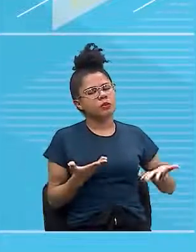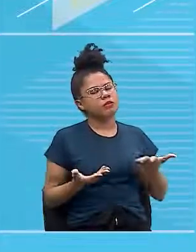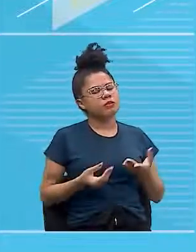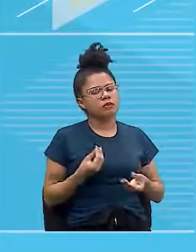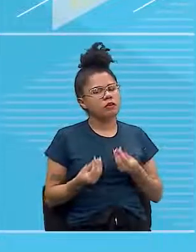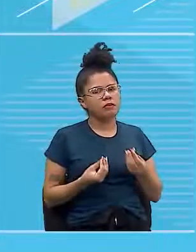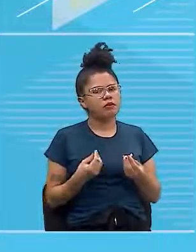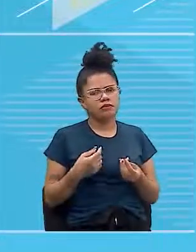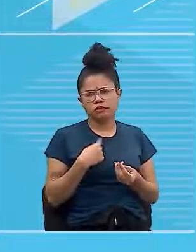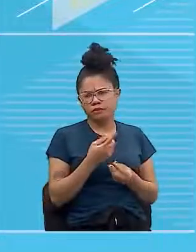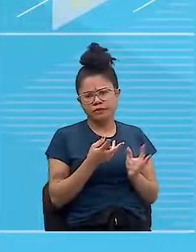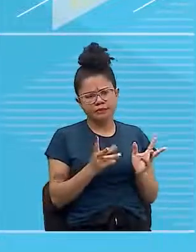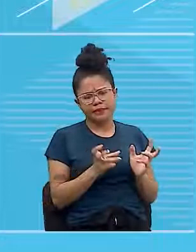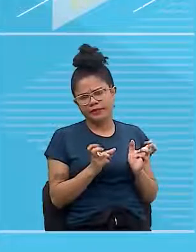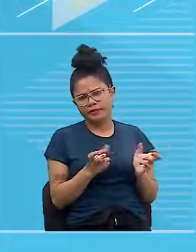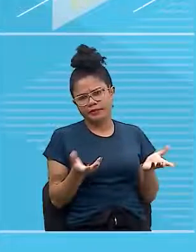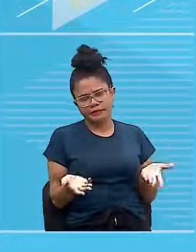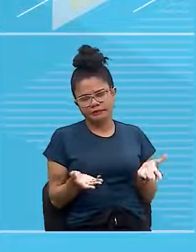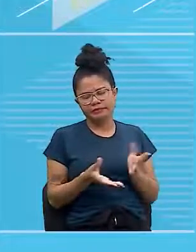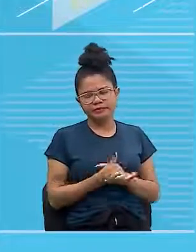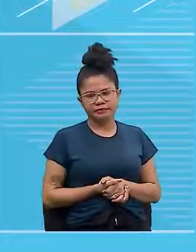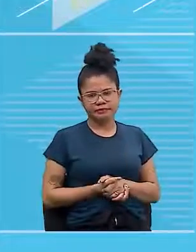sem a gente nem perceber